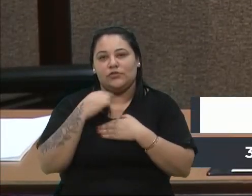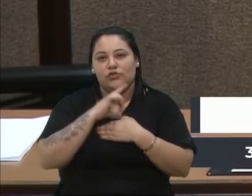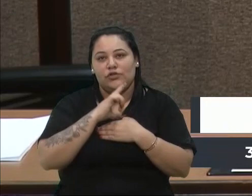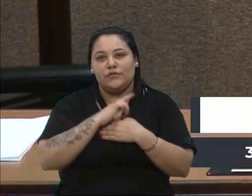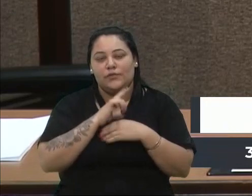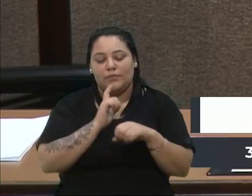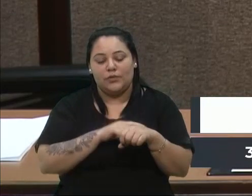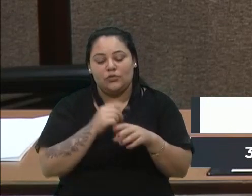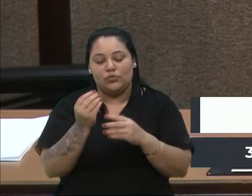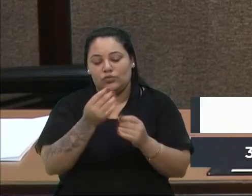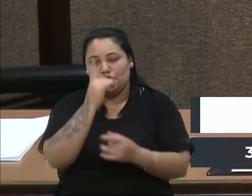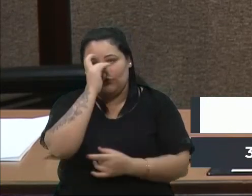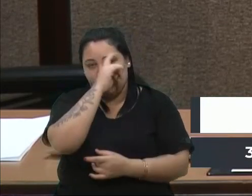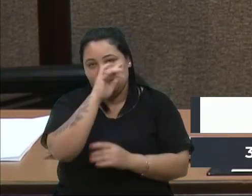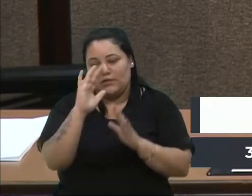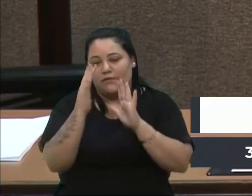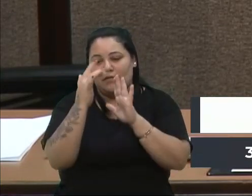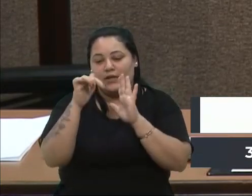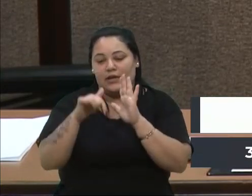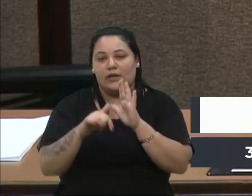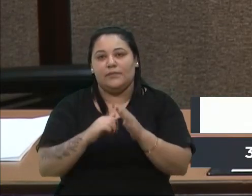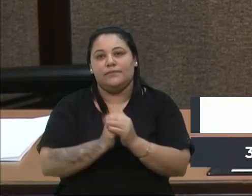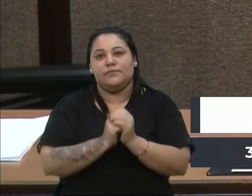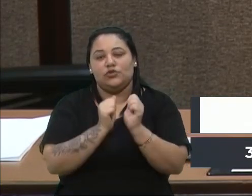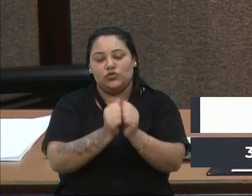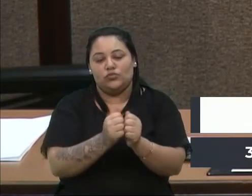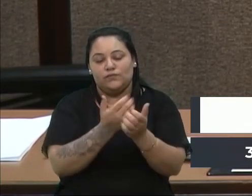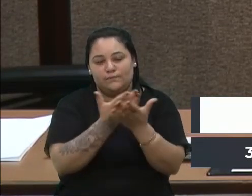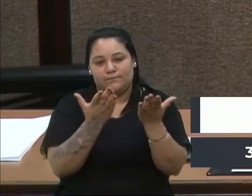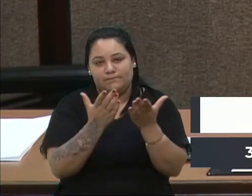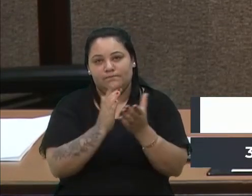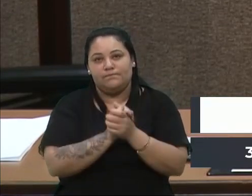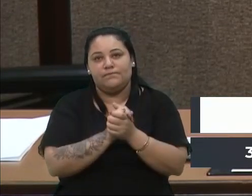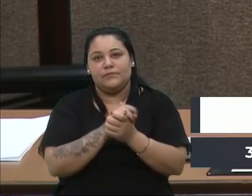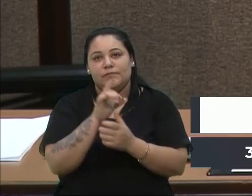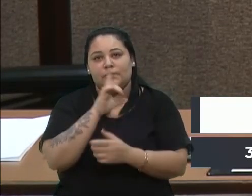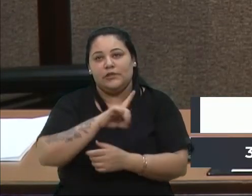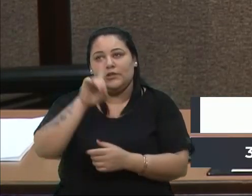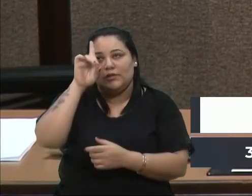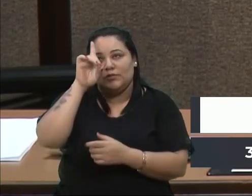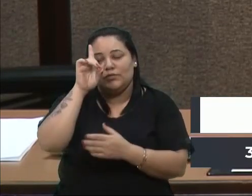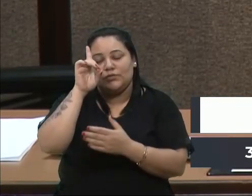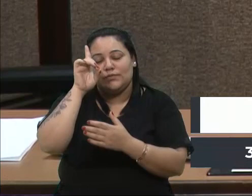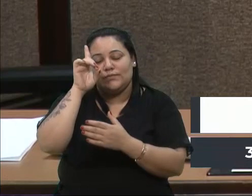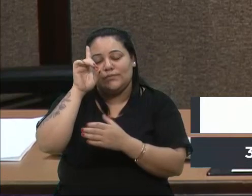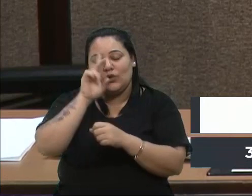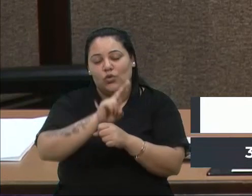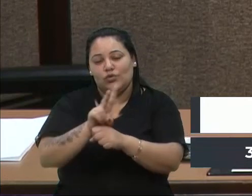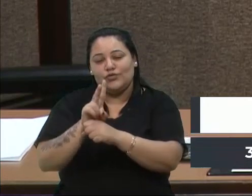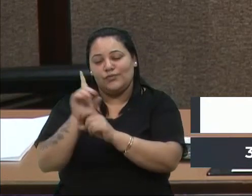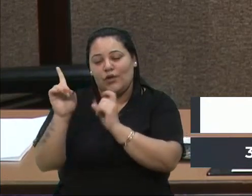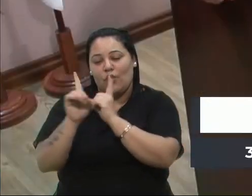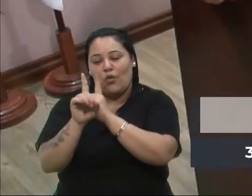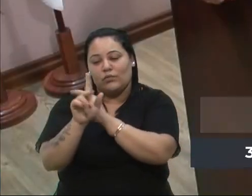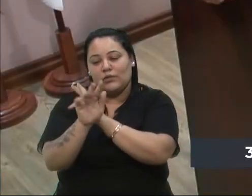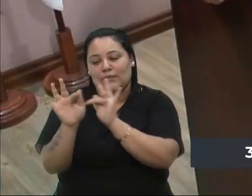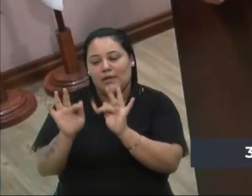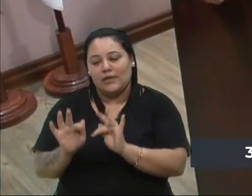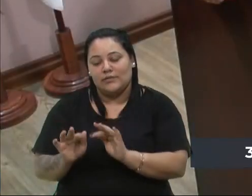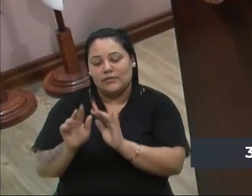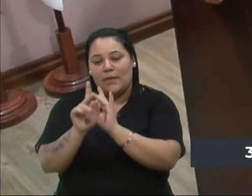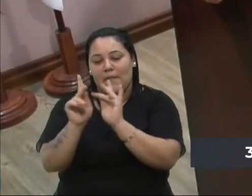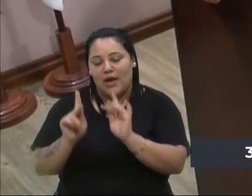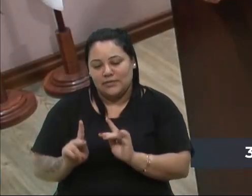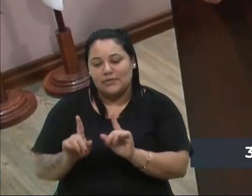nessa casa, junto com o senhor. Que Deus o tenha e que encontre a paz. Obrigado, vereador. Obrigado,